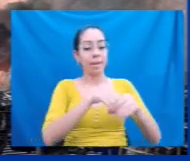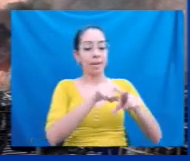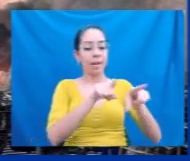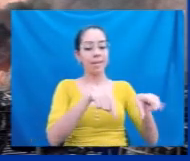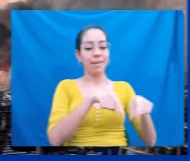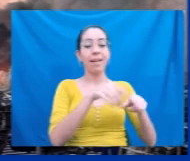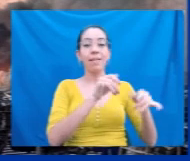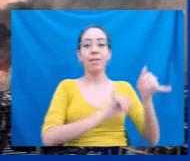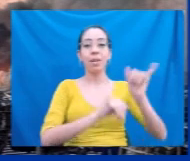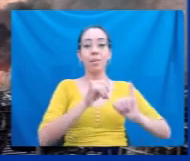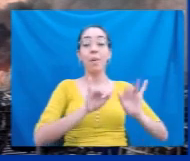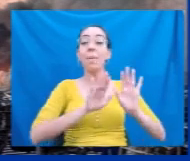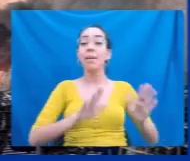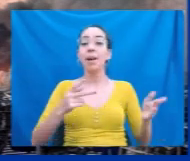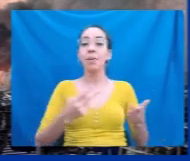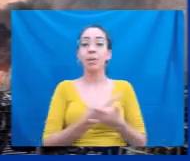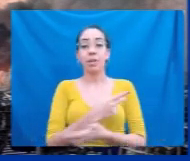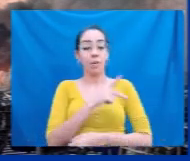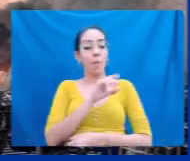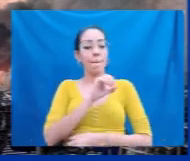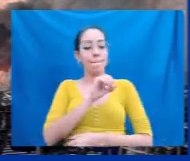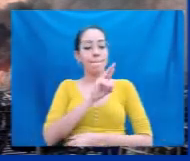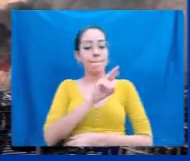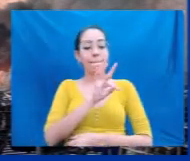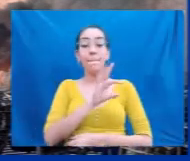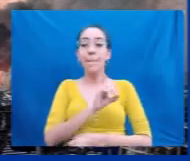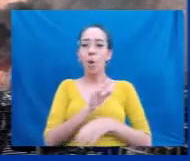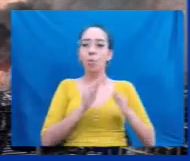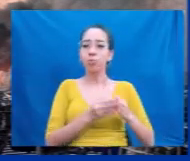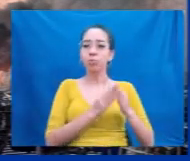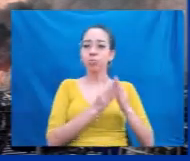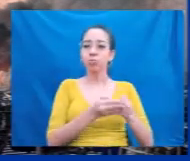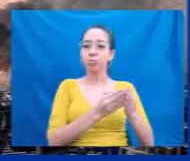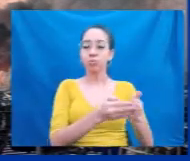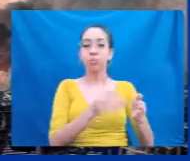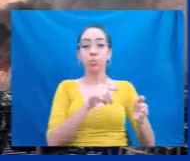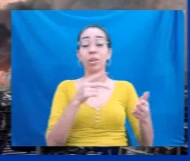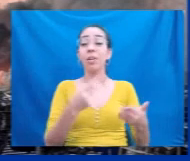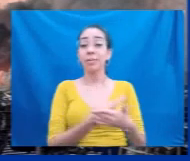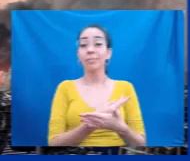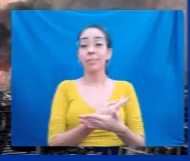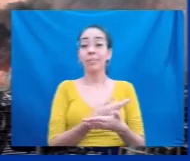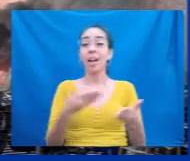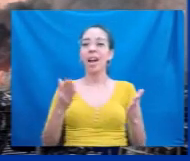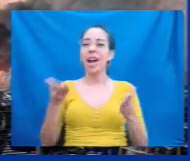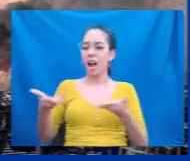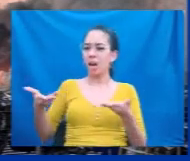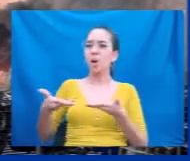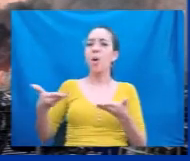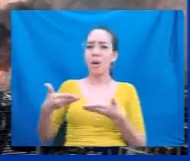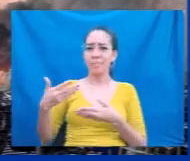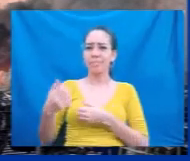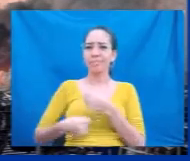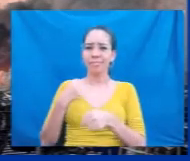aqui no armazenamento no porto, eu não posso deixar de comentar, porque está dentro é algo, né, muito atual, que aconteceu